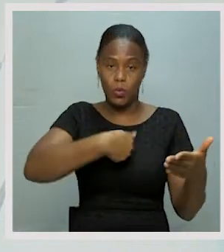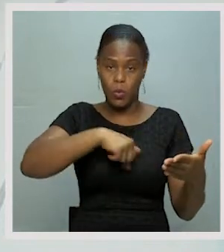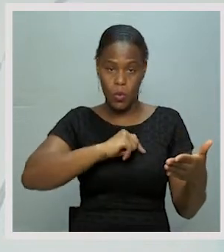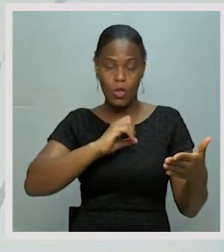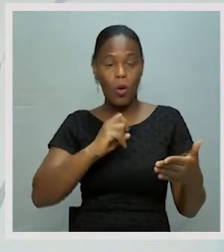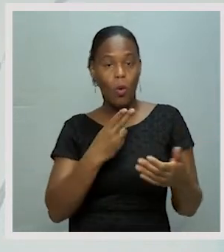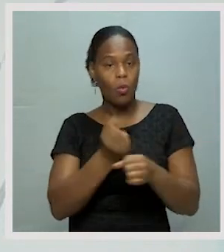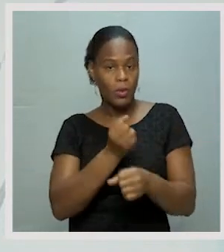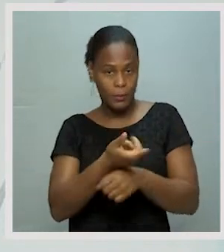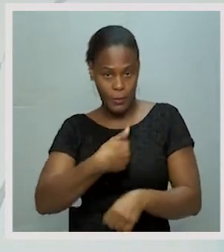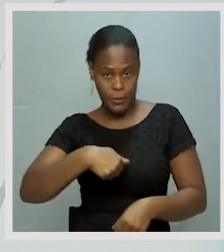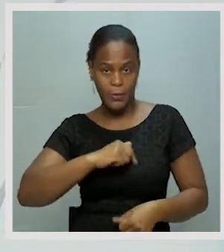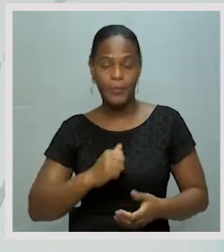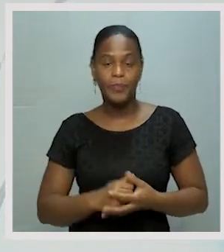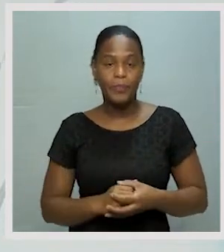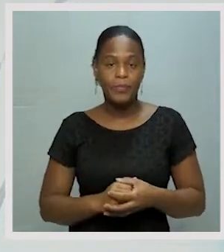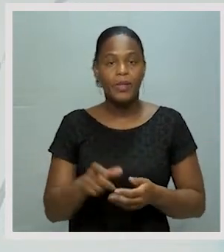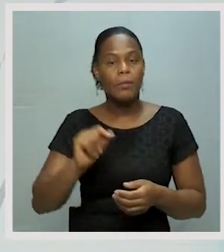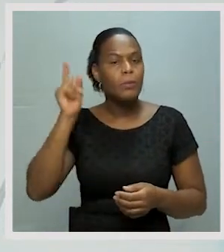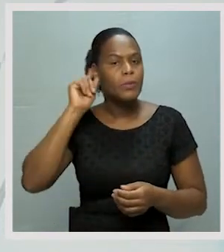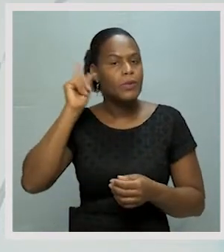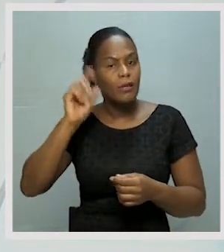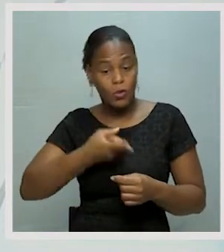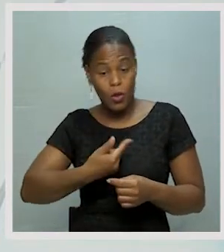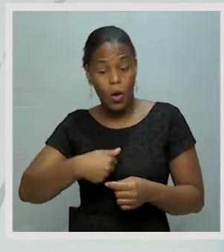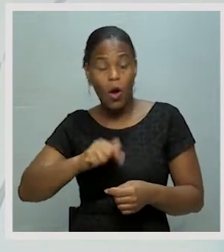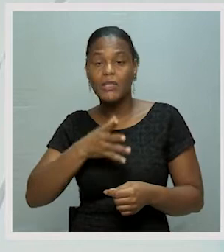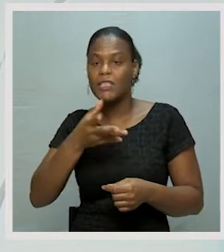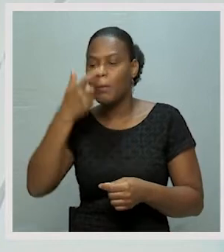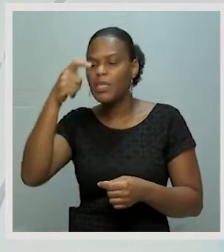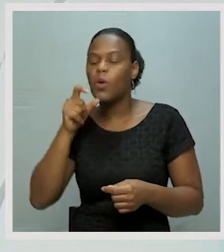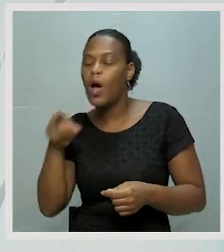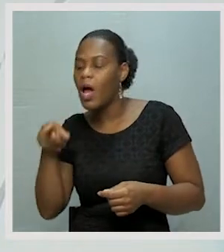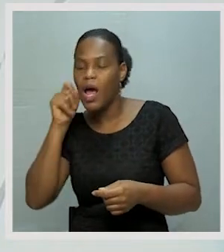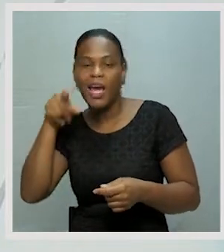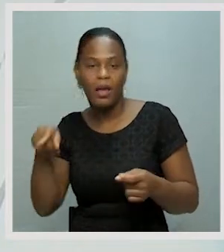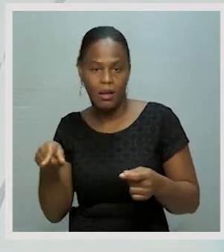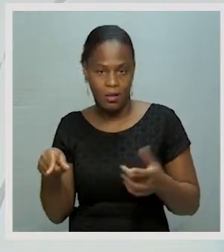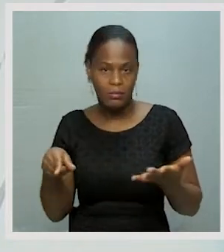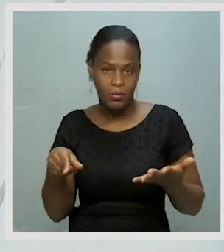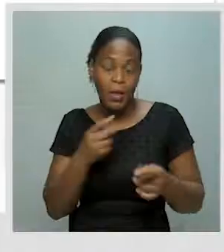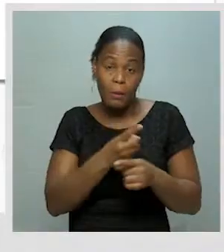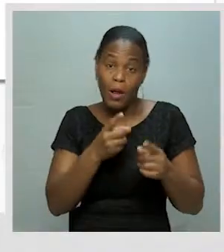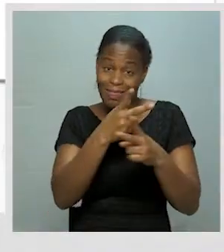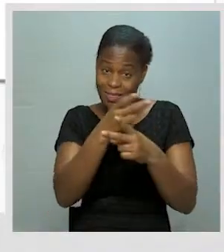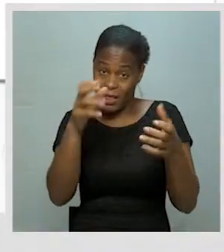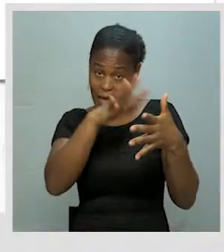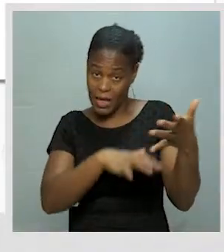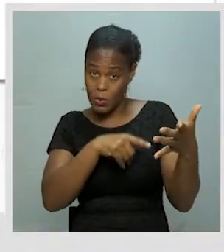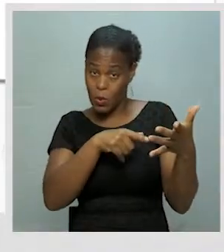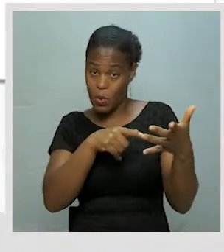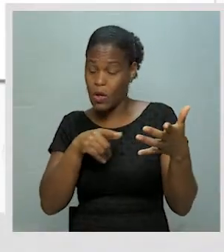trabalhos. Importante quando nós citamos, porque a citação pode ser, conforme eu já vos